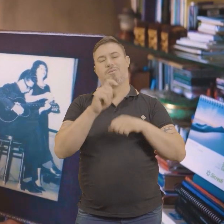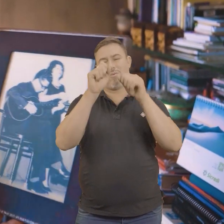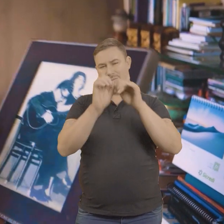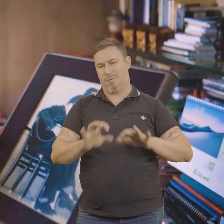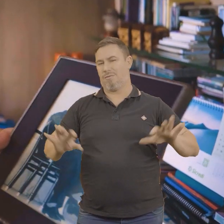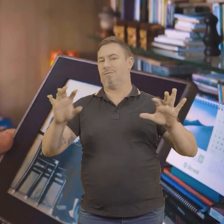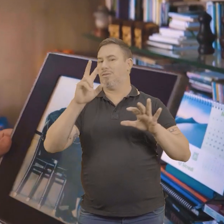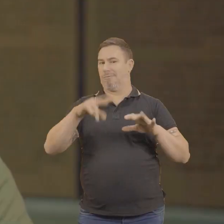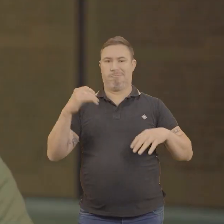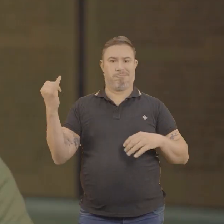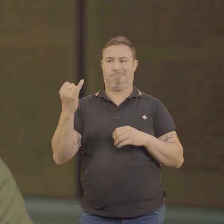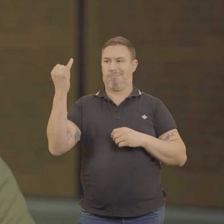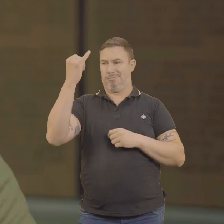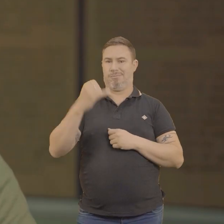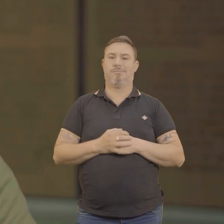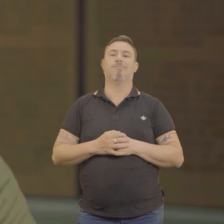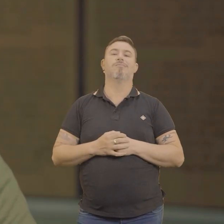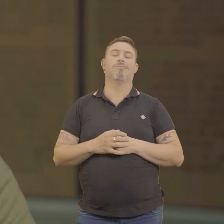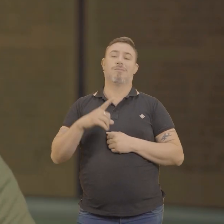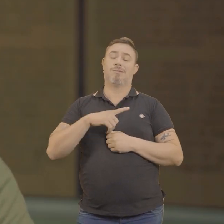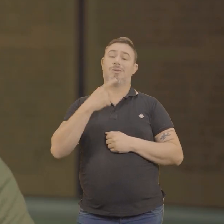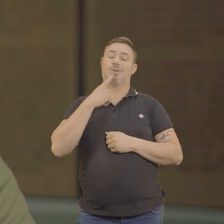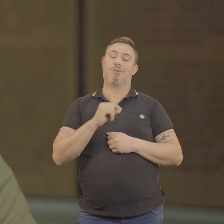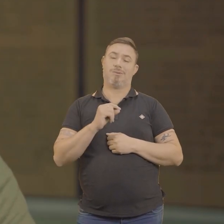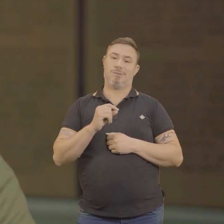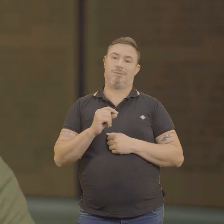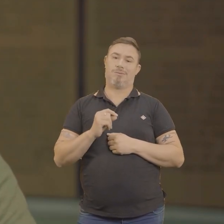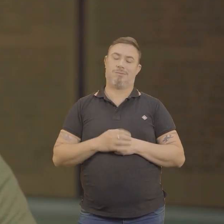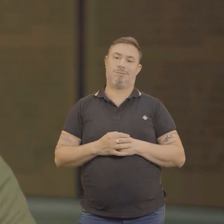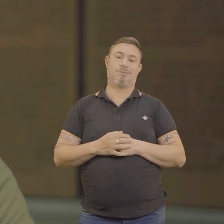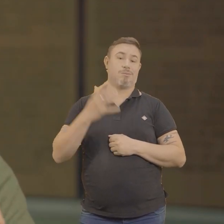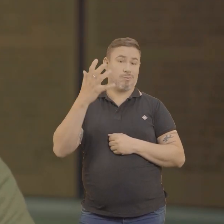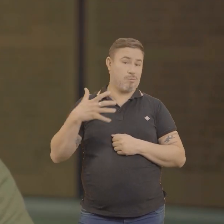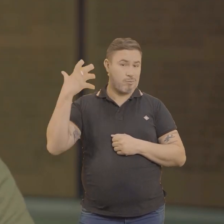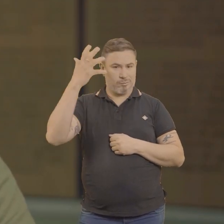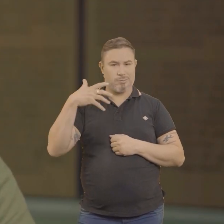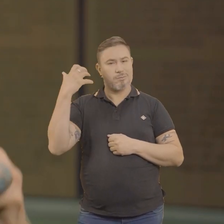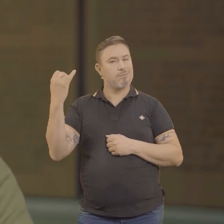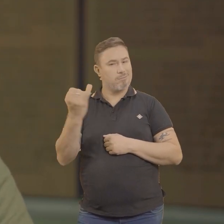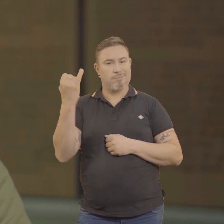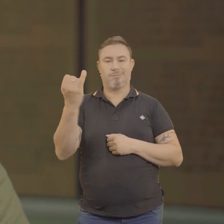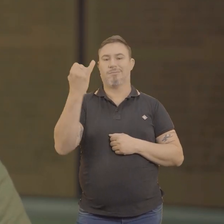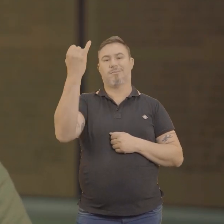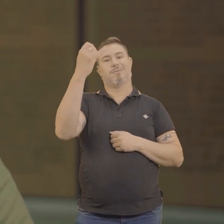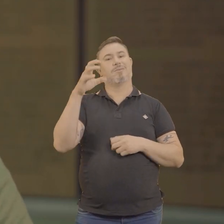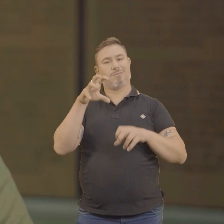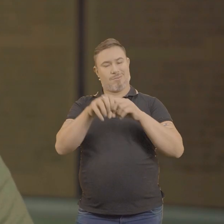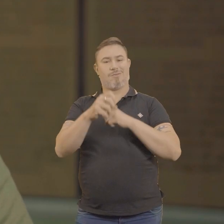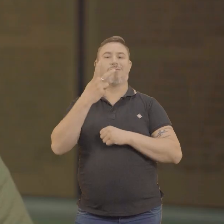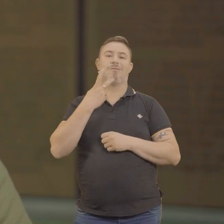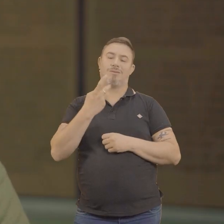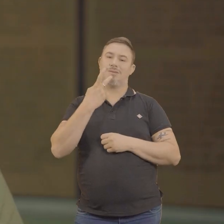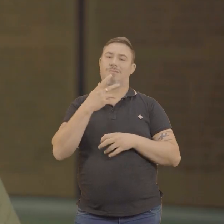papel preponderante. Você tem aqui um legado de músicos muito importante para Fortaleza,